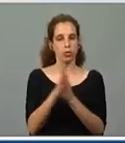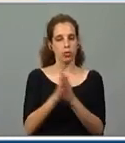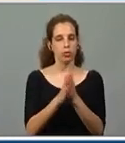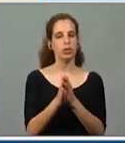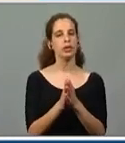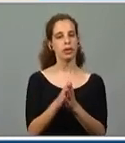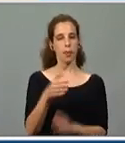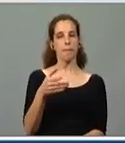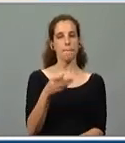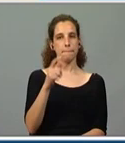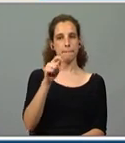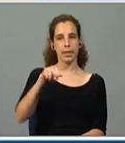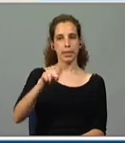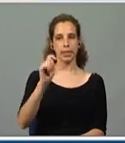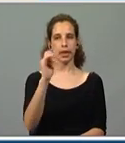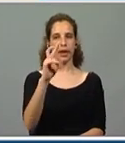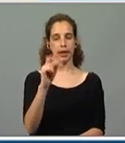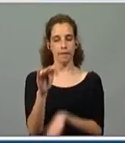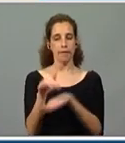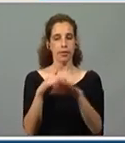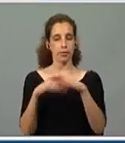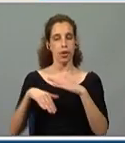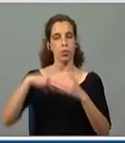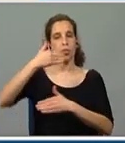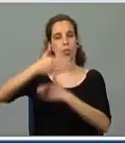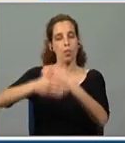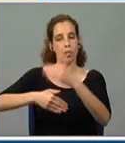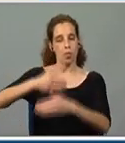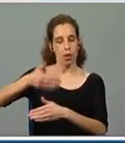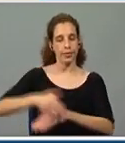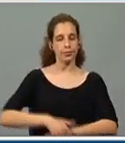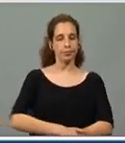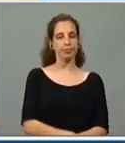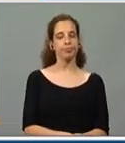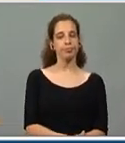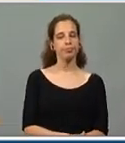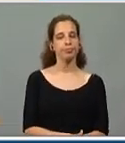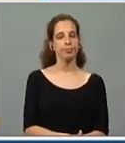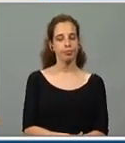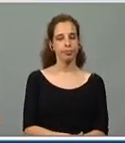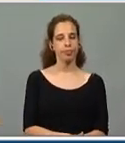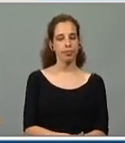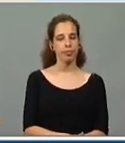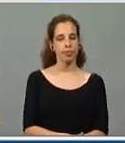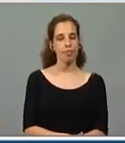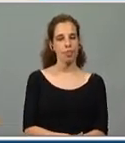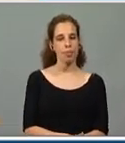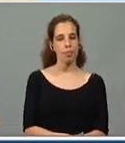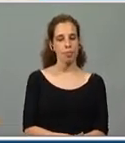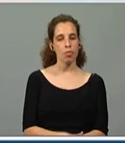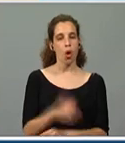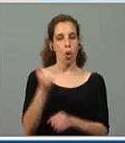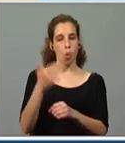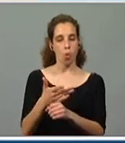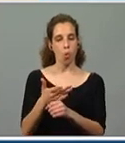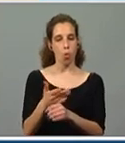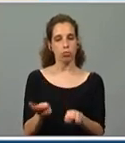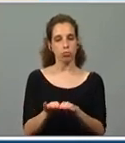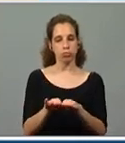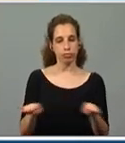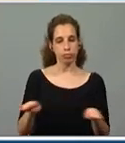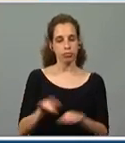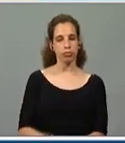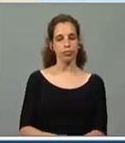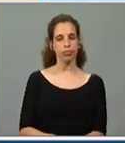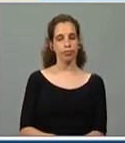uma peneira. Portanto, vamos realizar um processo de peneiração. Para tal, vou colocar aqui o outro tabuleiro e vou